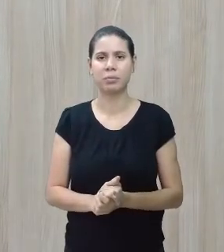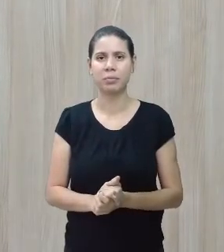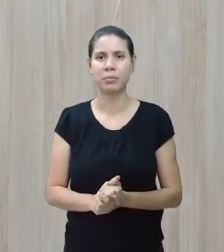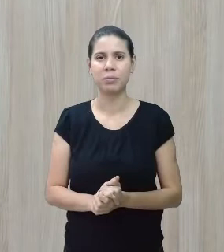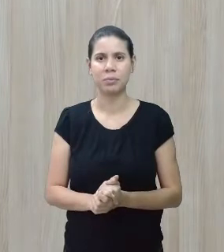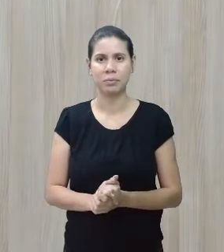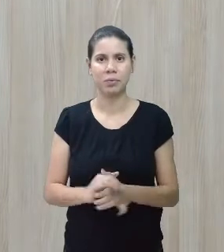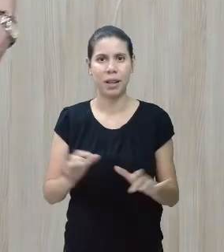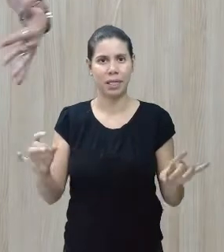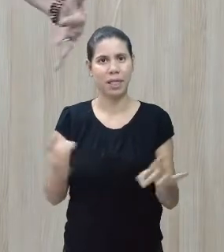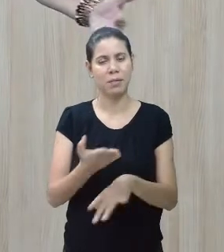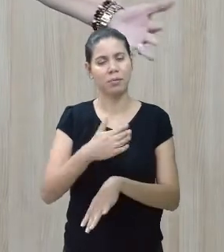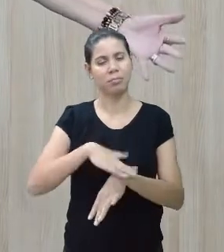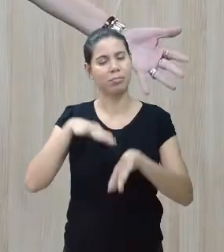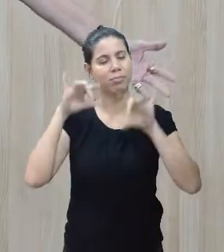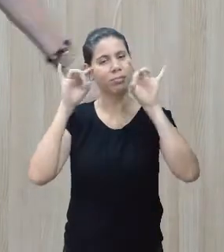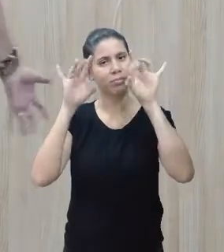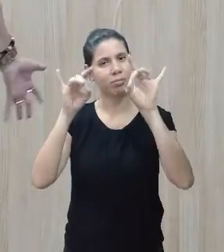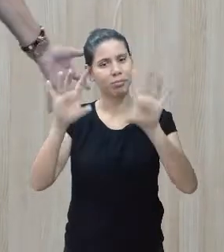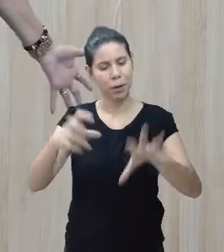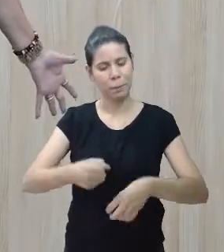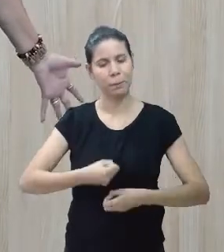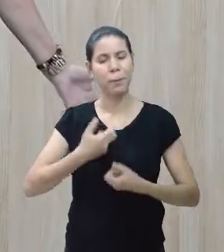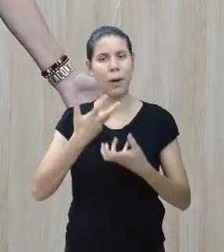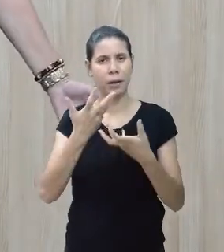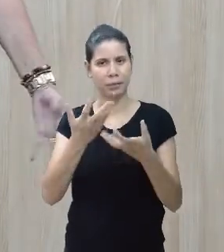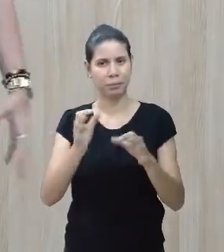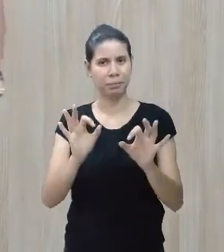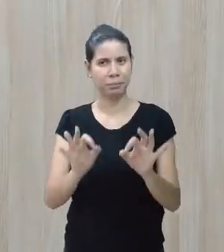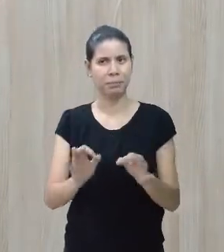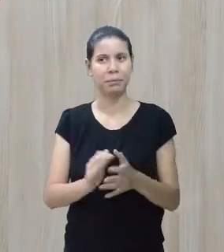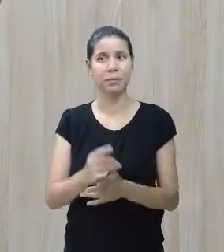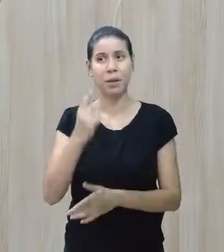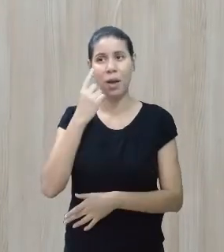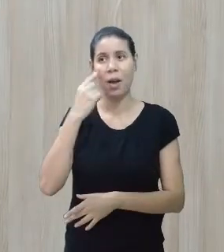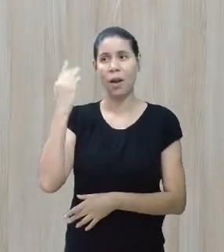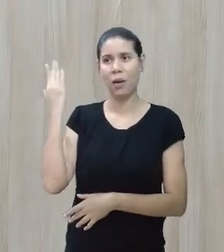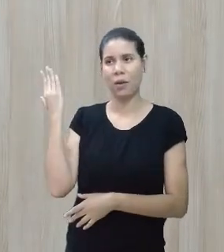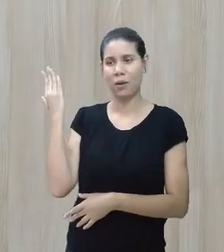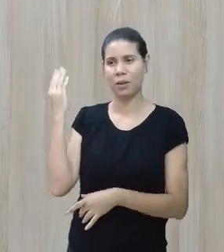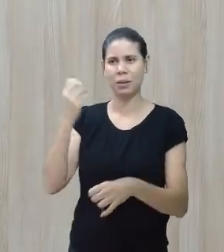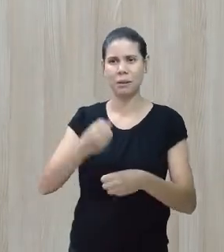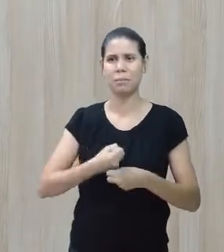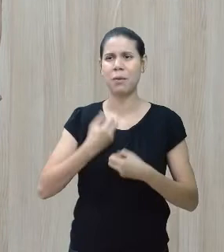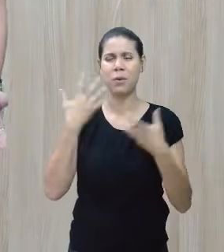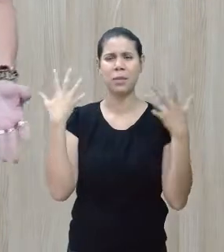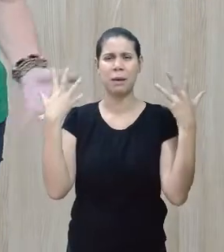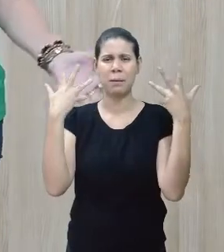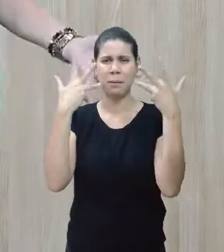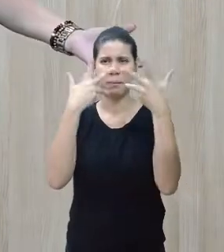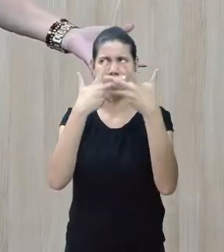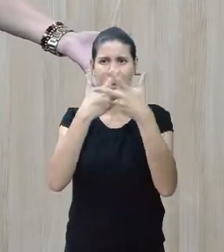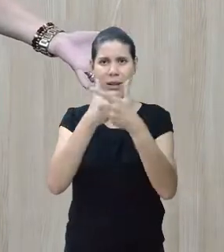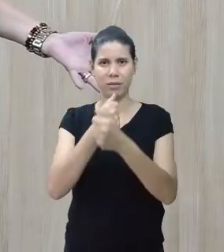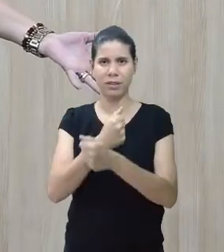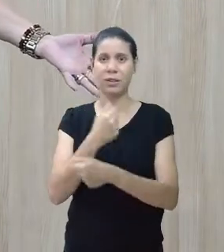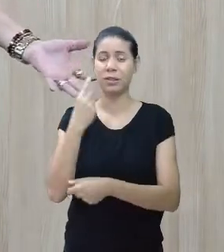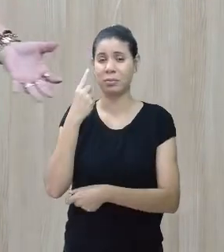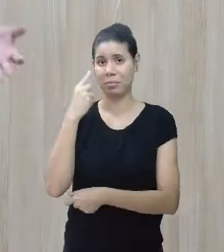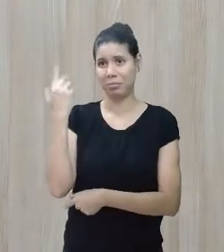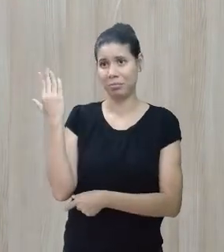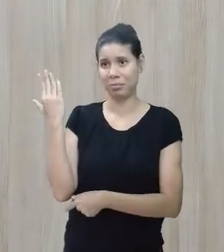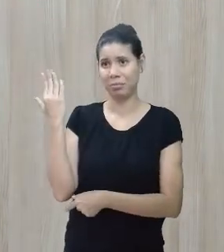ouro, né? Estamos falando em poesia. Então, vejam que poesia maravilhosa. Não deixa de ser, né,